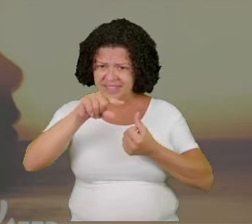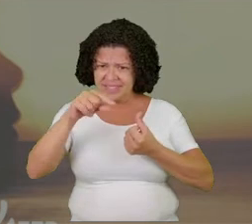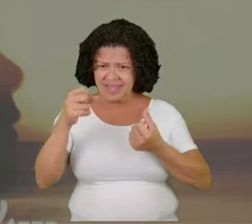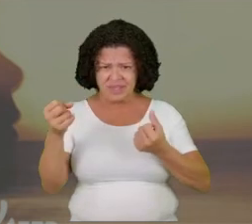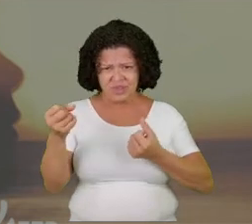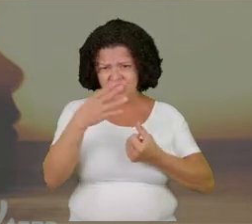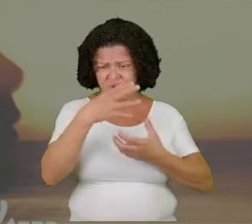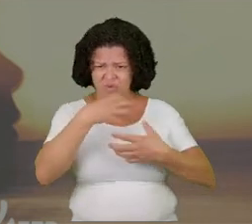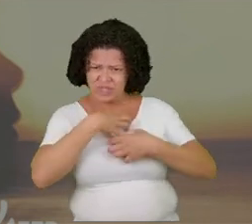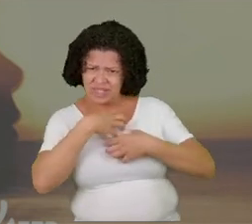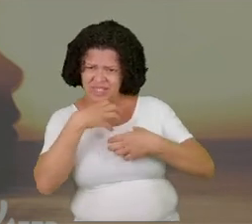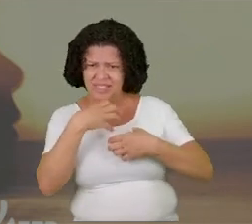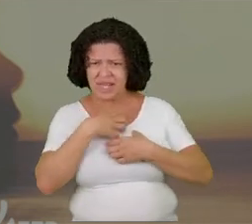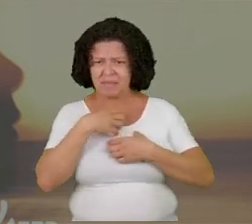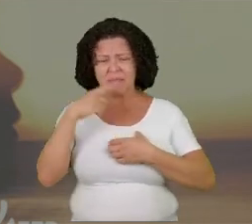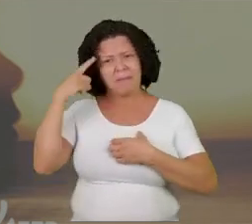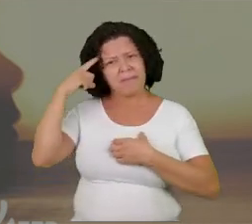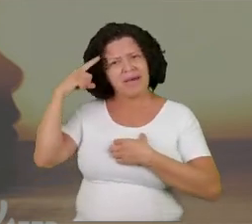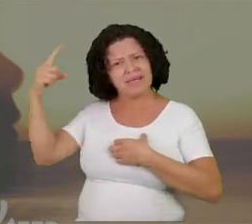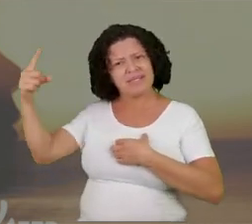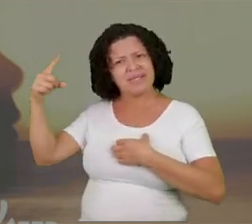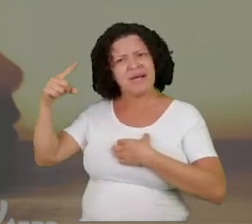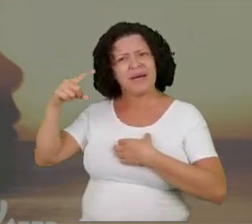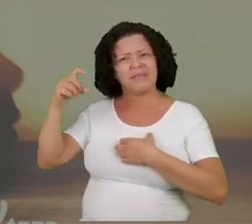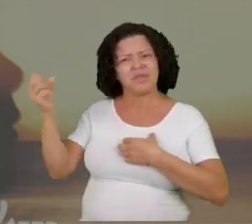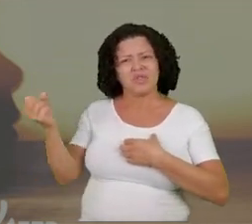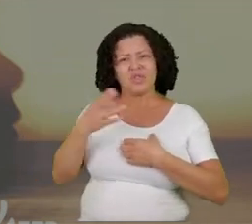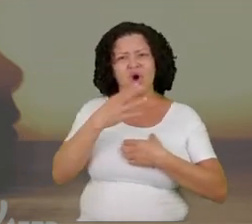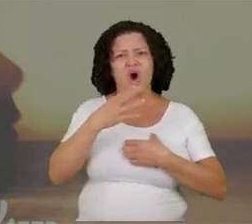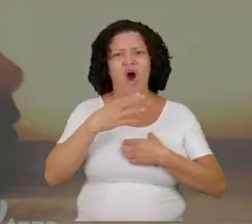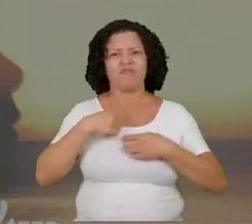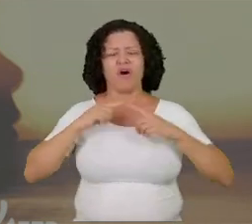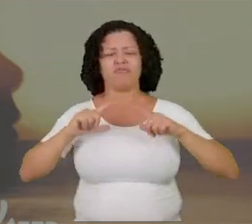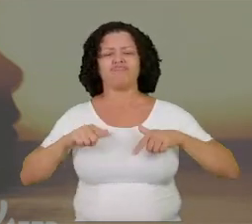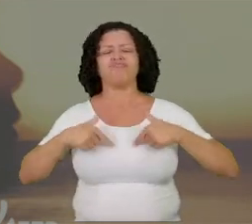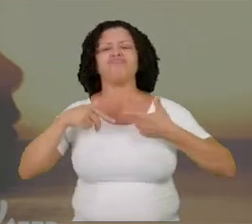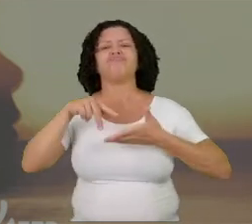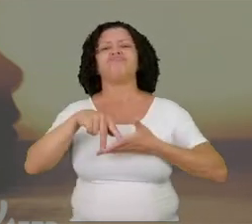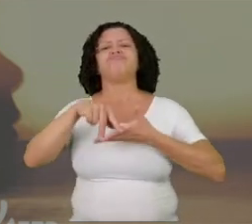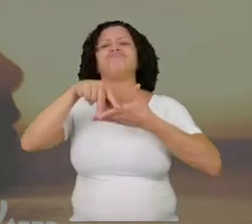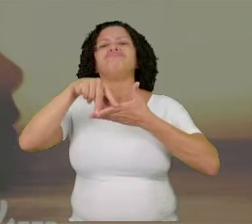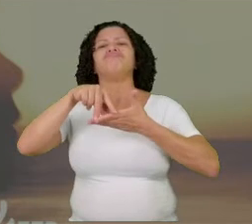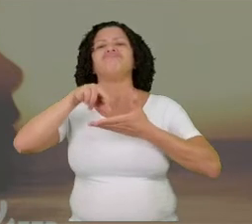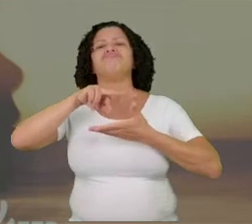um novo sentimento, eu terei um novo pensamento, eu terei uma nova atitude.